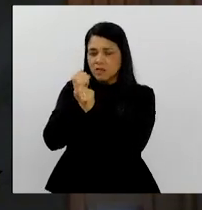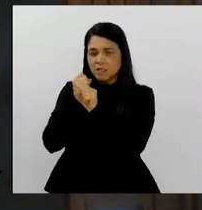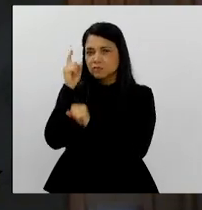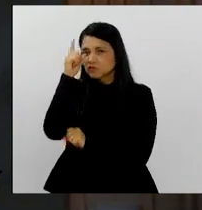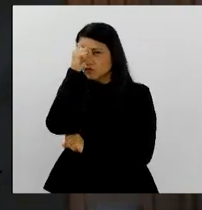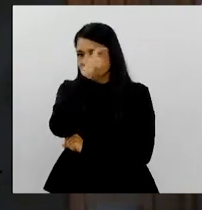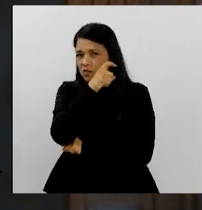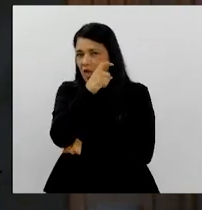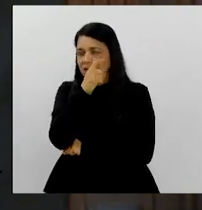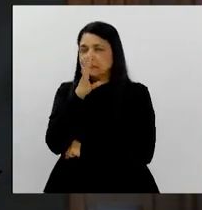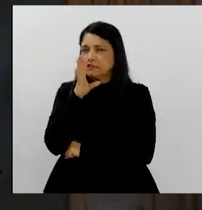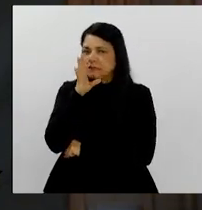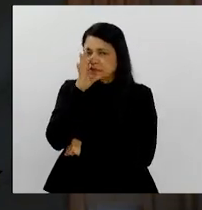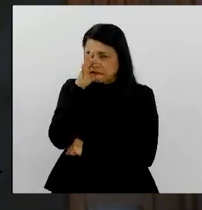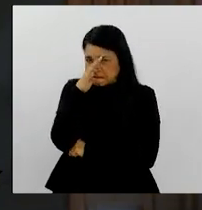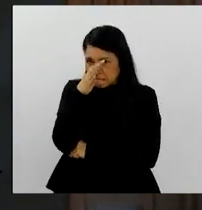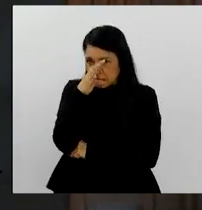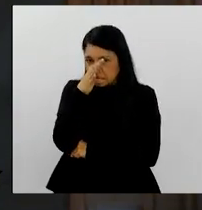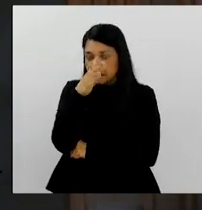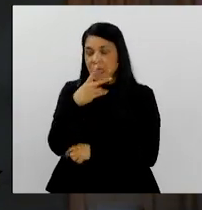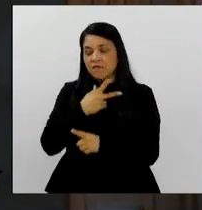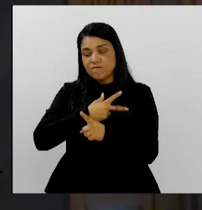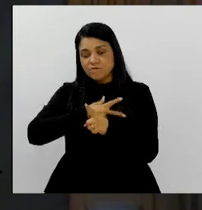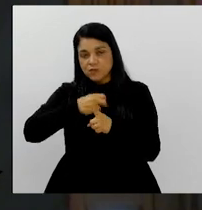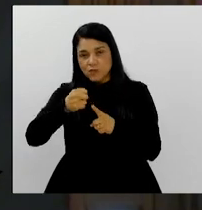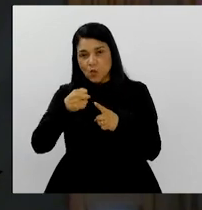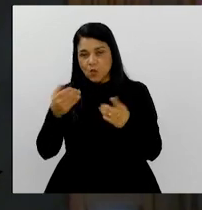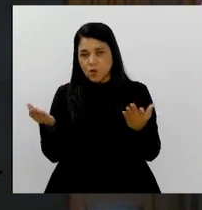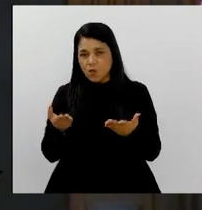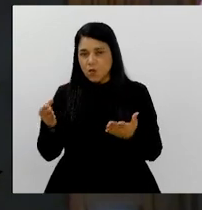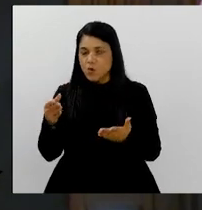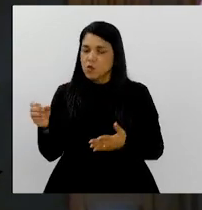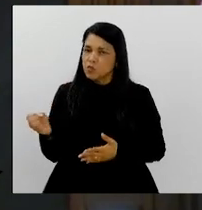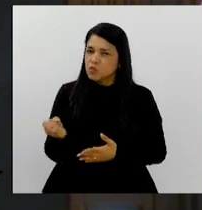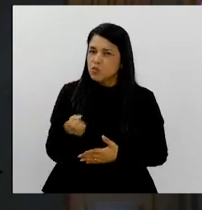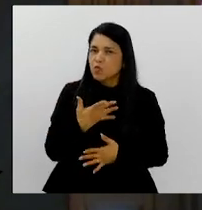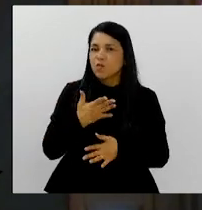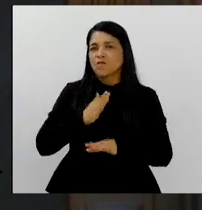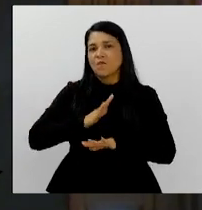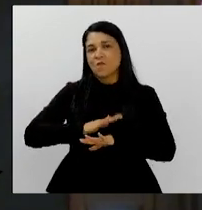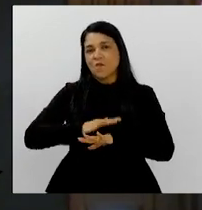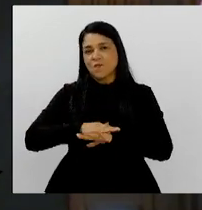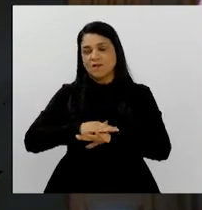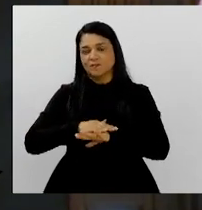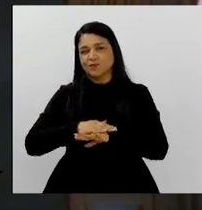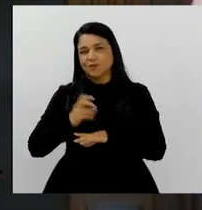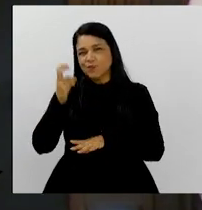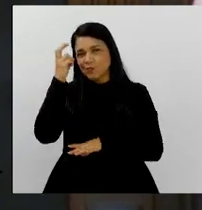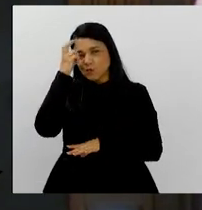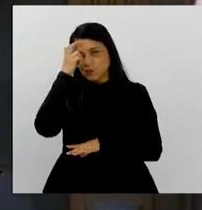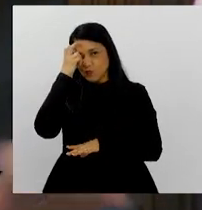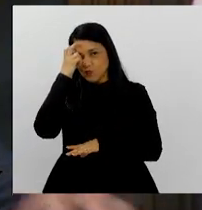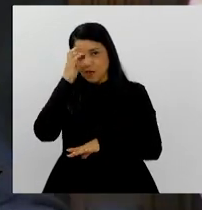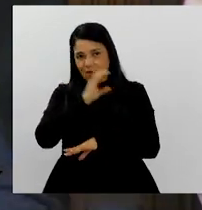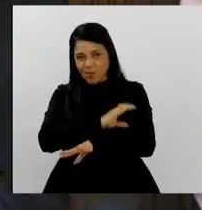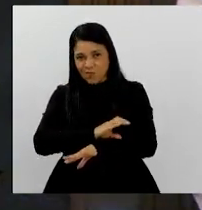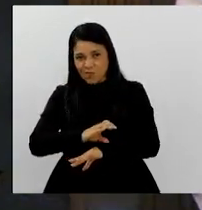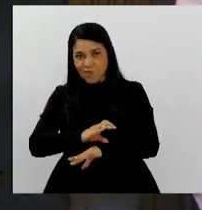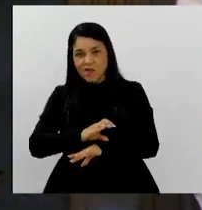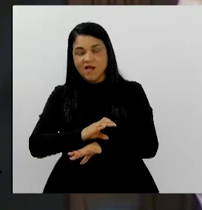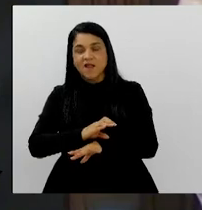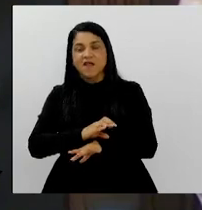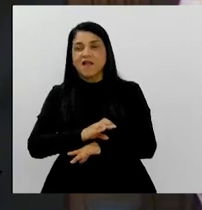de resistência, e agora de vitória, no novo momento que a cultura está vivendo, entendo que seja muito emblemático. A deputada